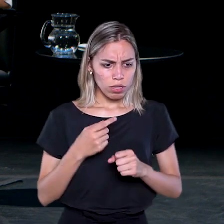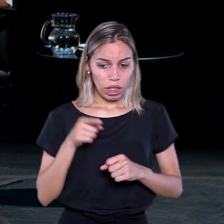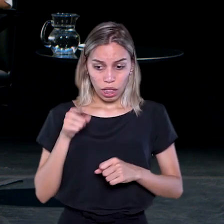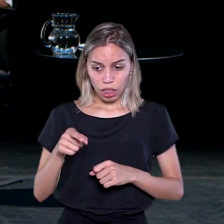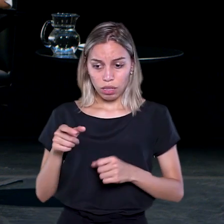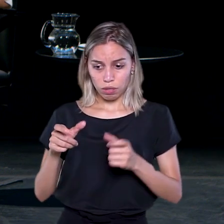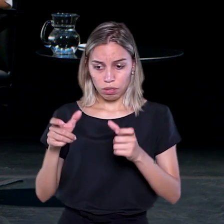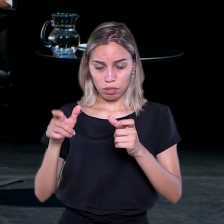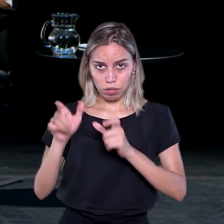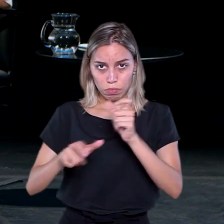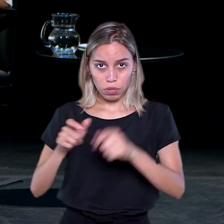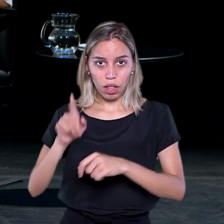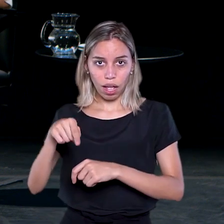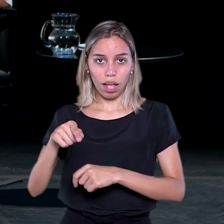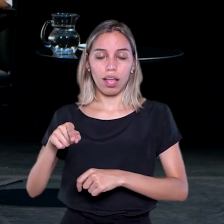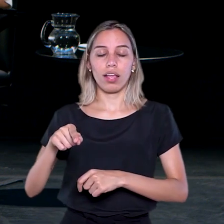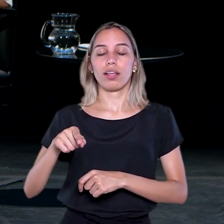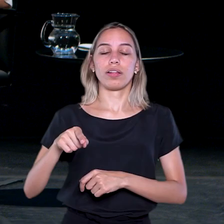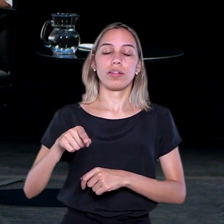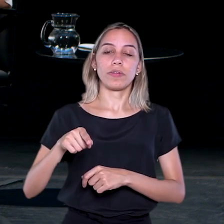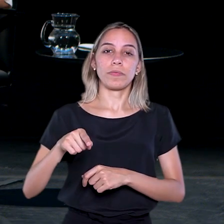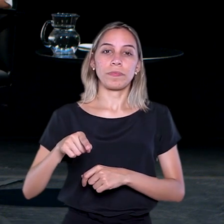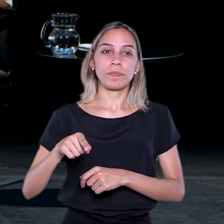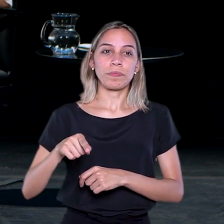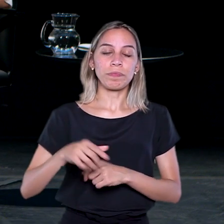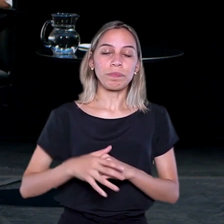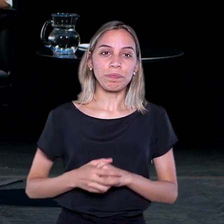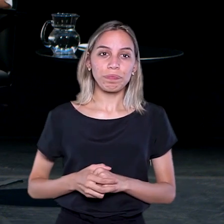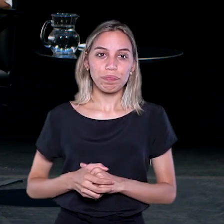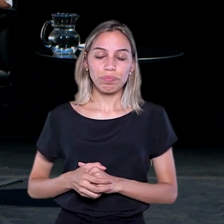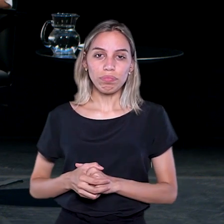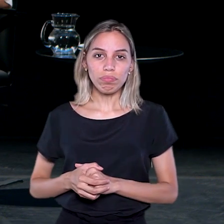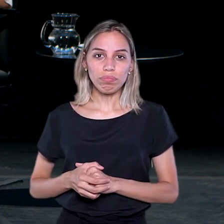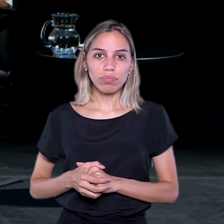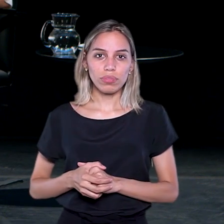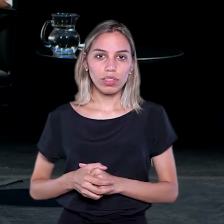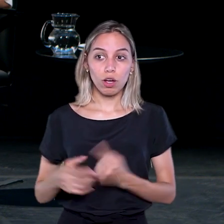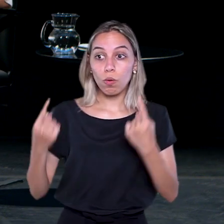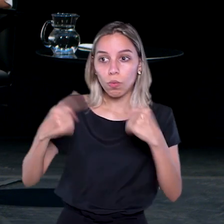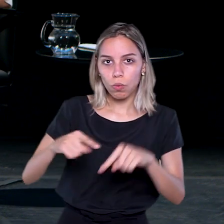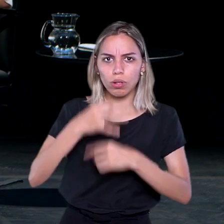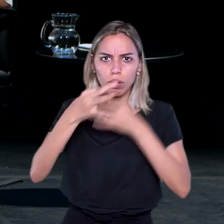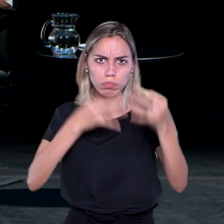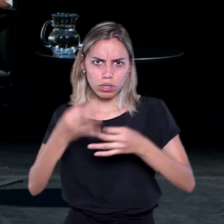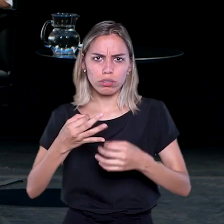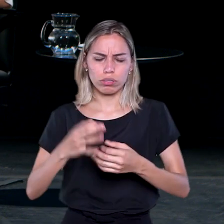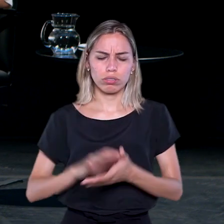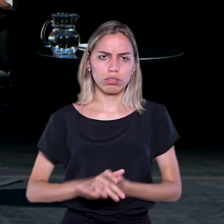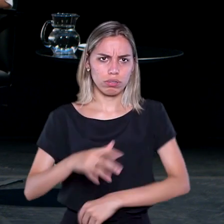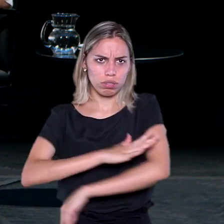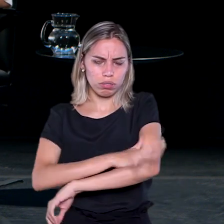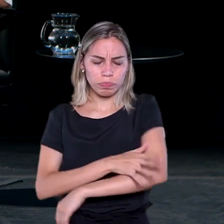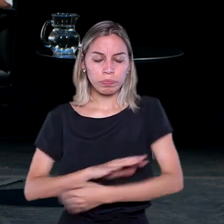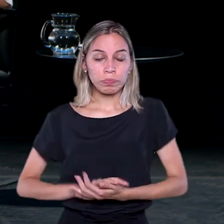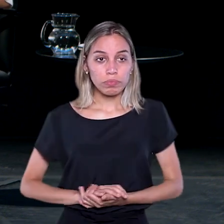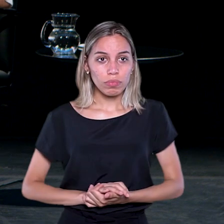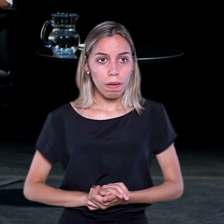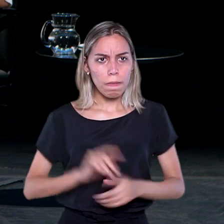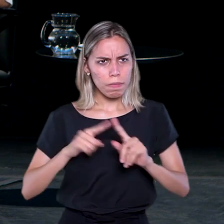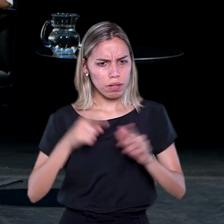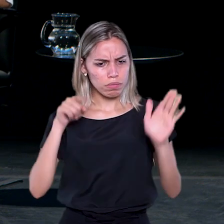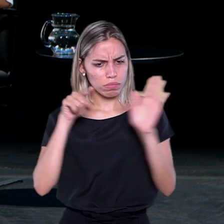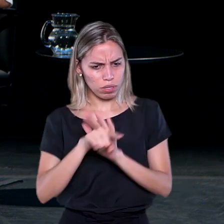crítica para romper o pacto narcísico da branquitude? Não posso responder, eu não faço parte desse pacto, mas a pergunta que fica para